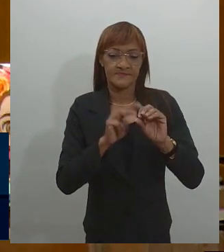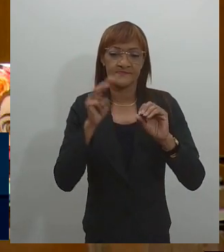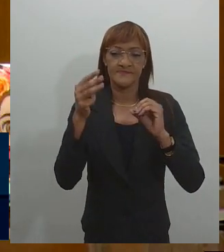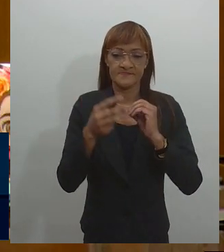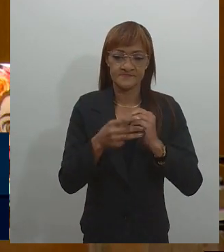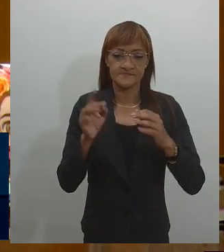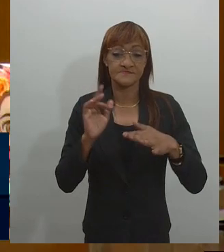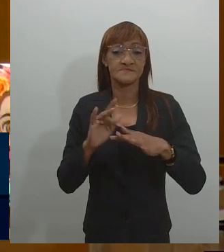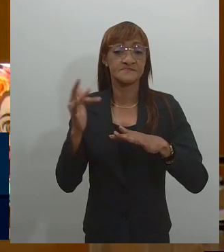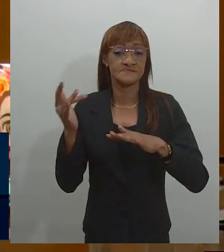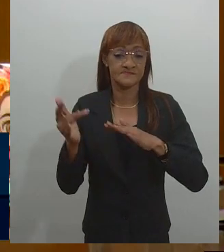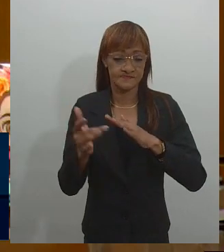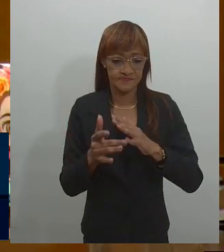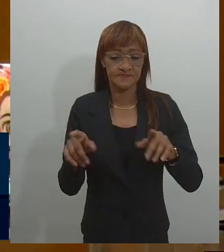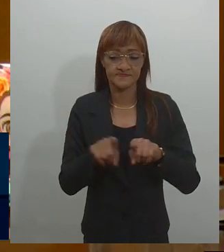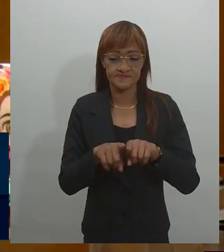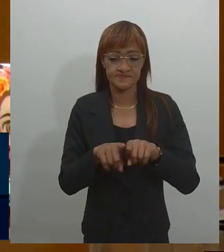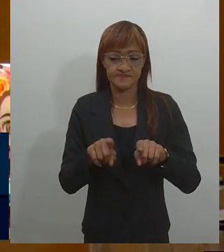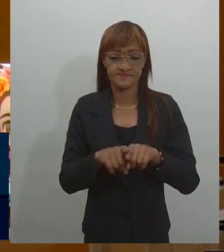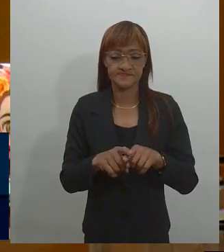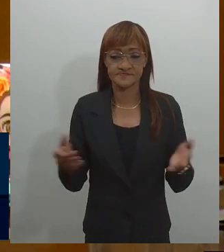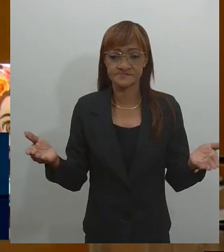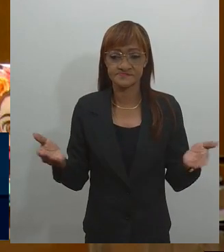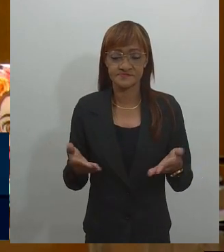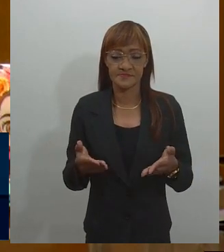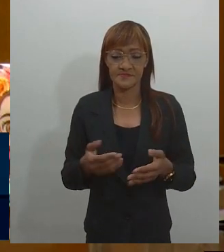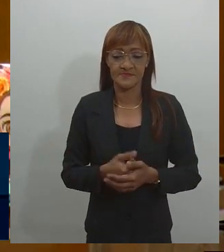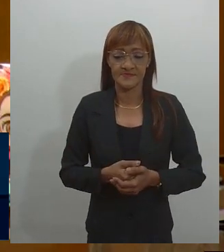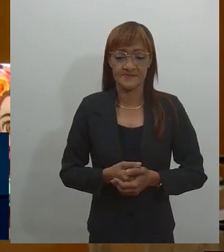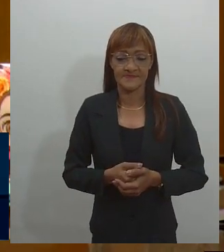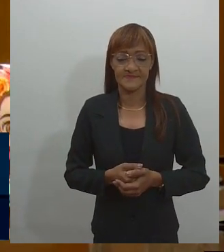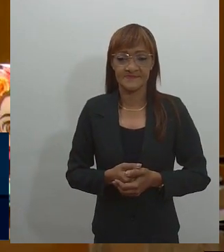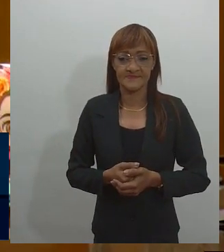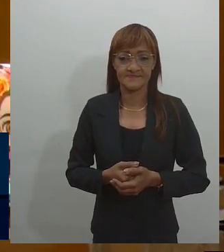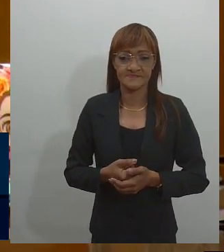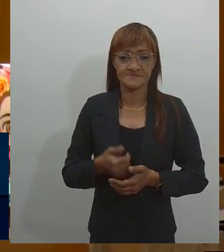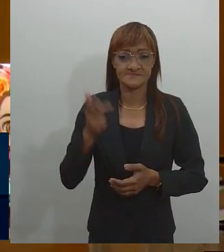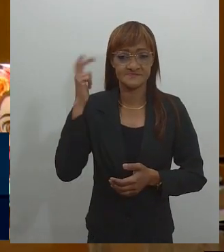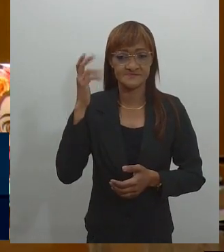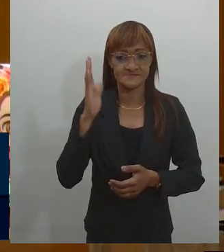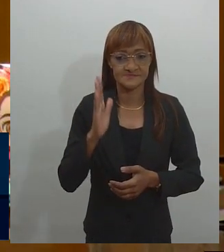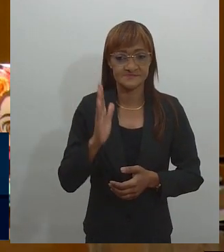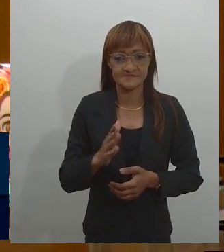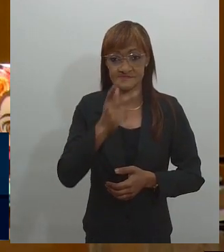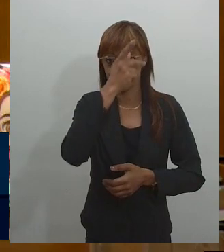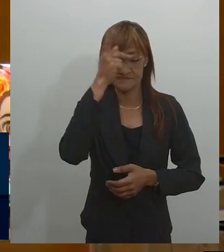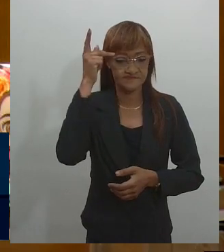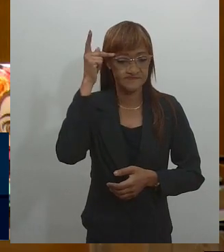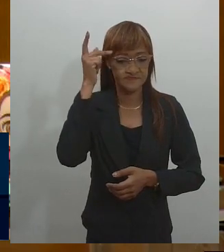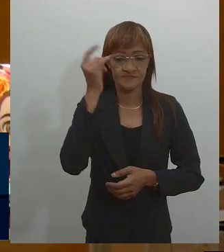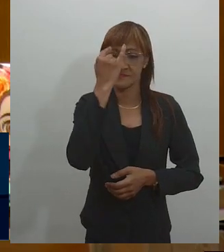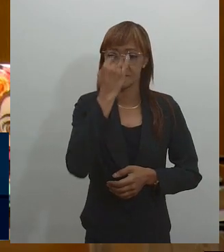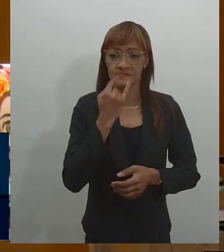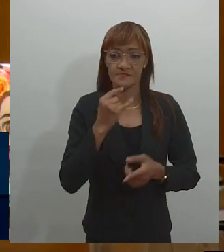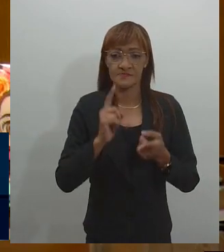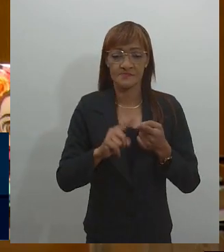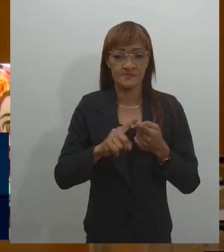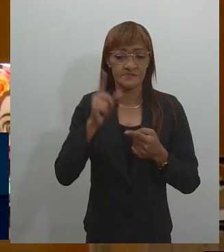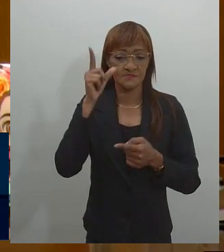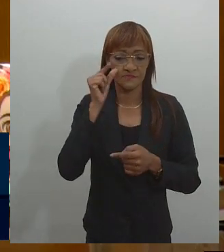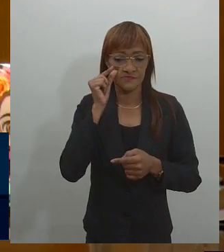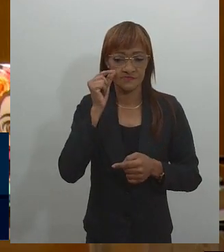minha descrição para contemplar as pessoas cegas e com baixa visão. Sou uma mulher trans, cor